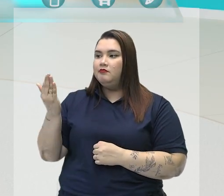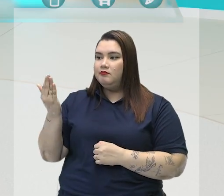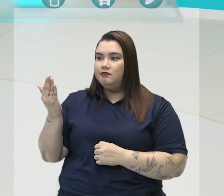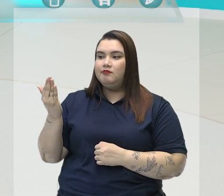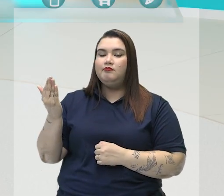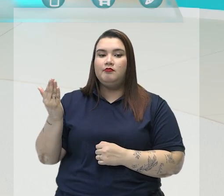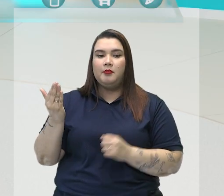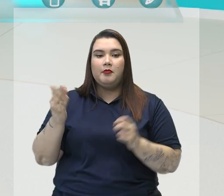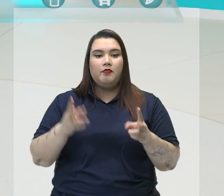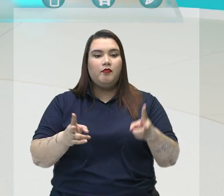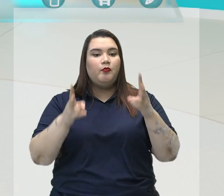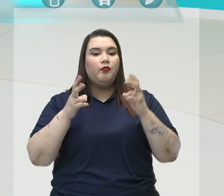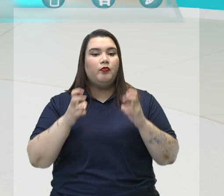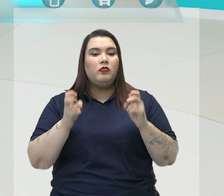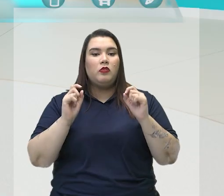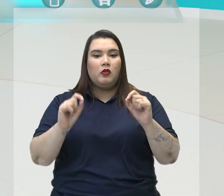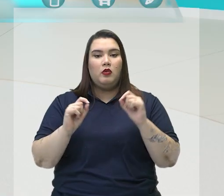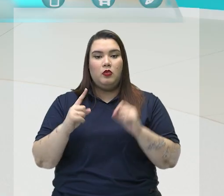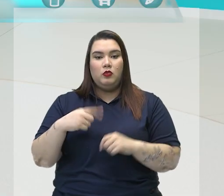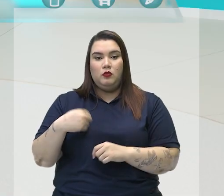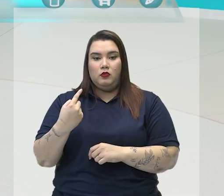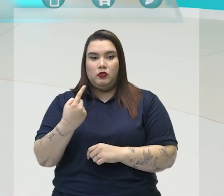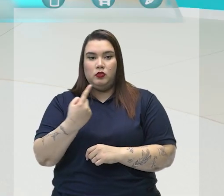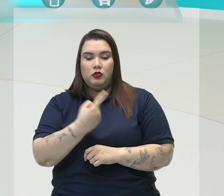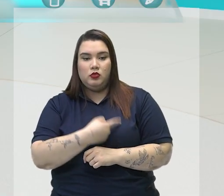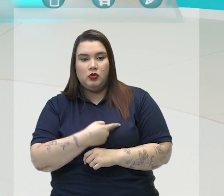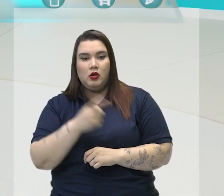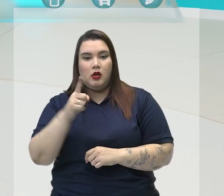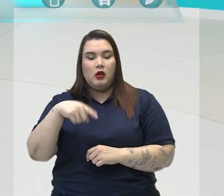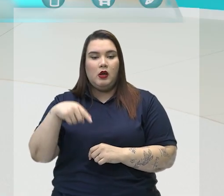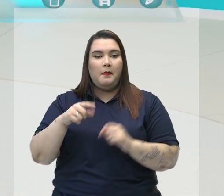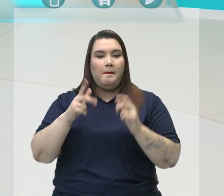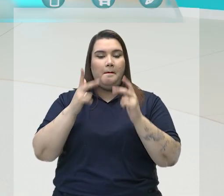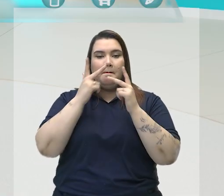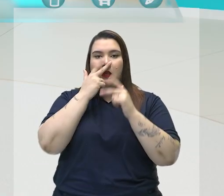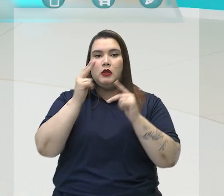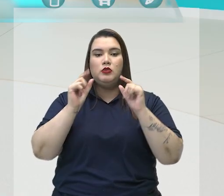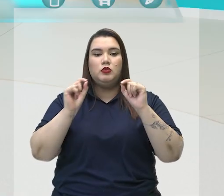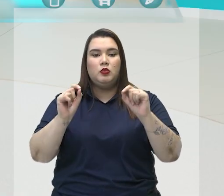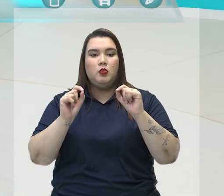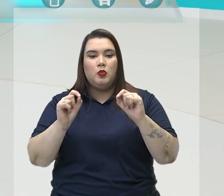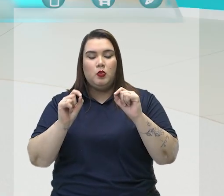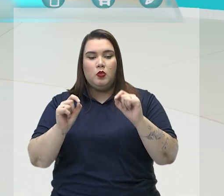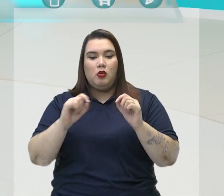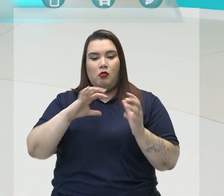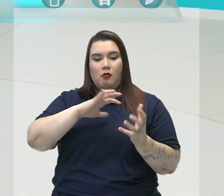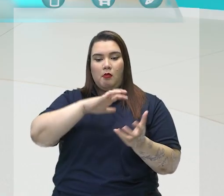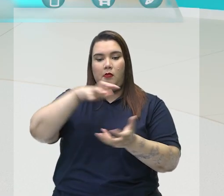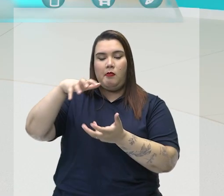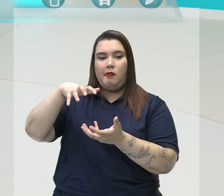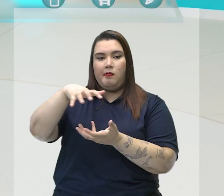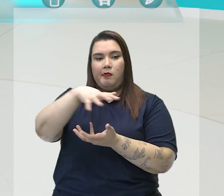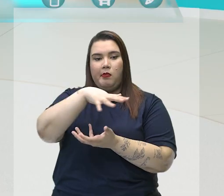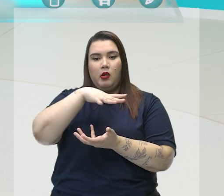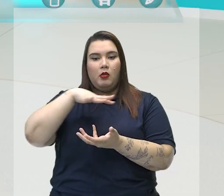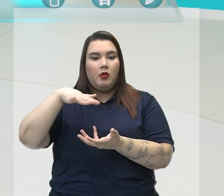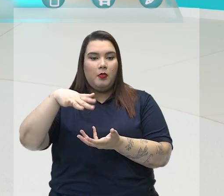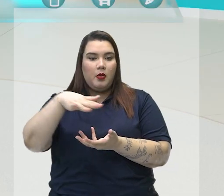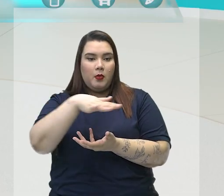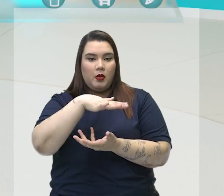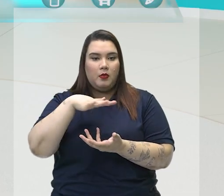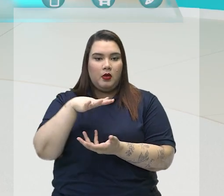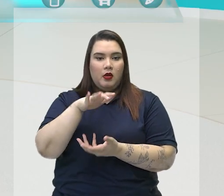disso, vamos perceber que nós somos um ecossistema. Sim, nós somos como